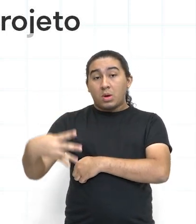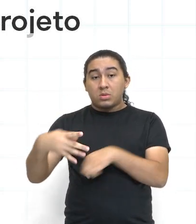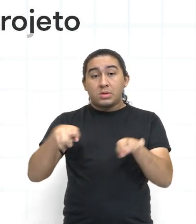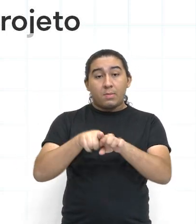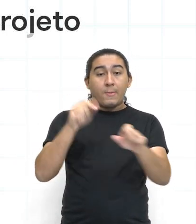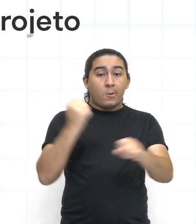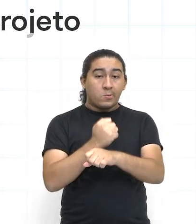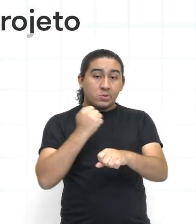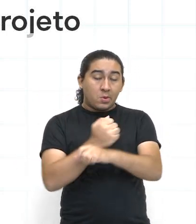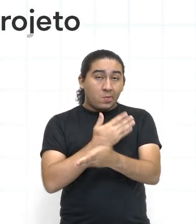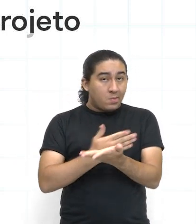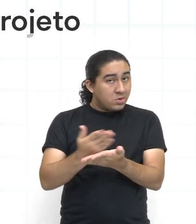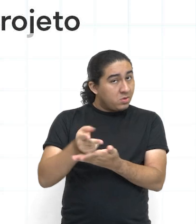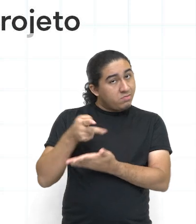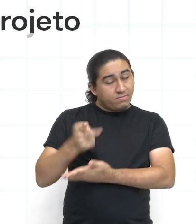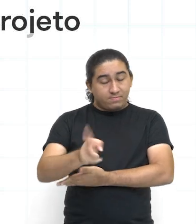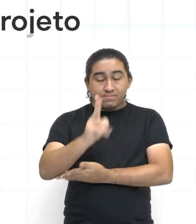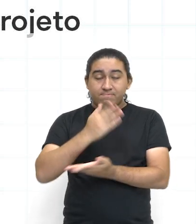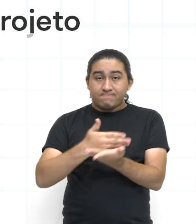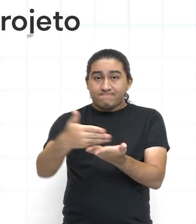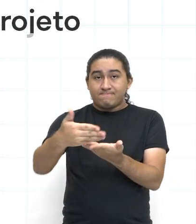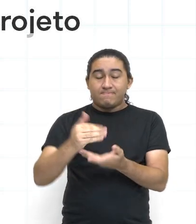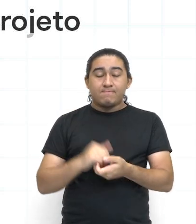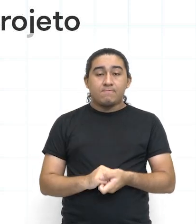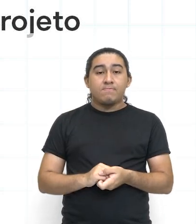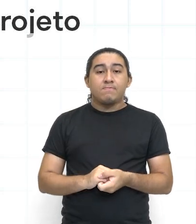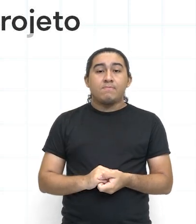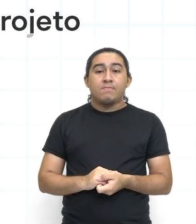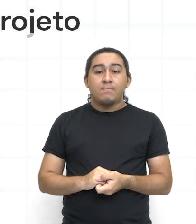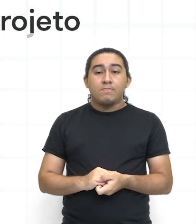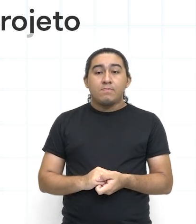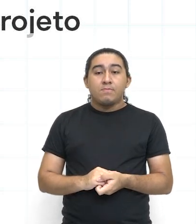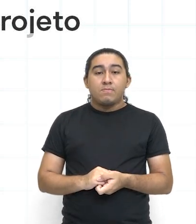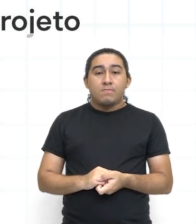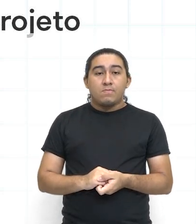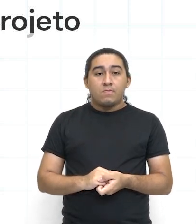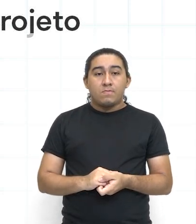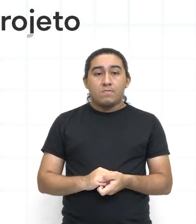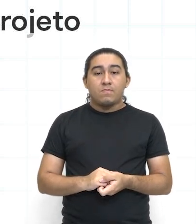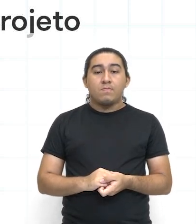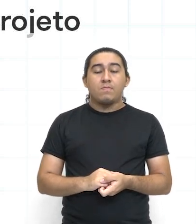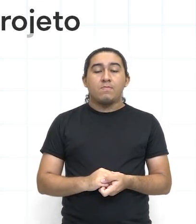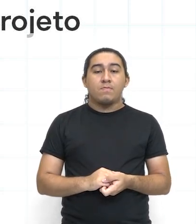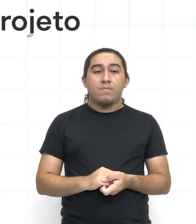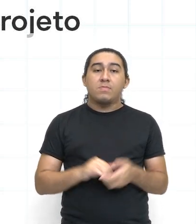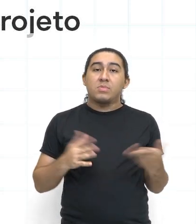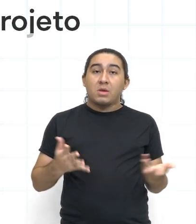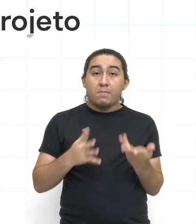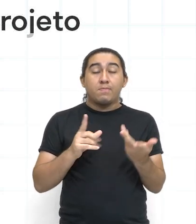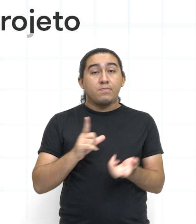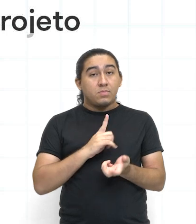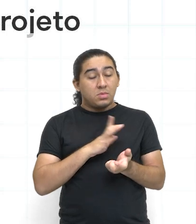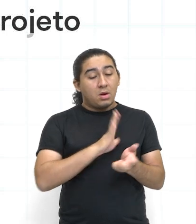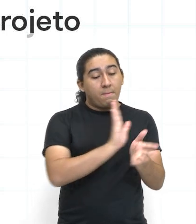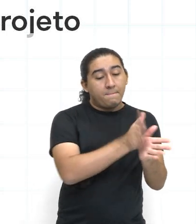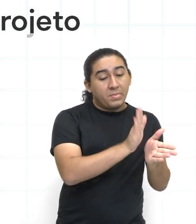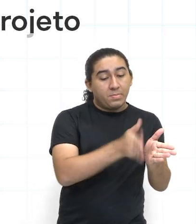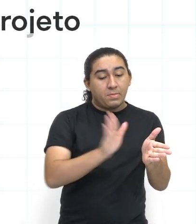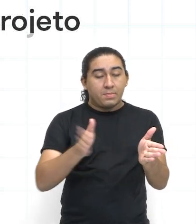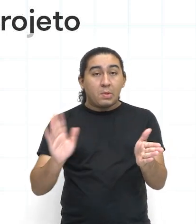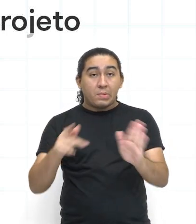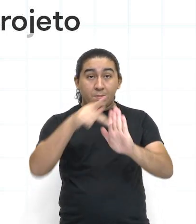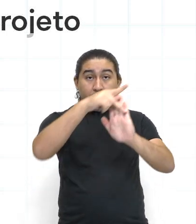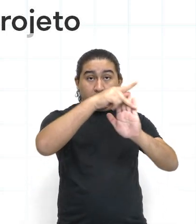1884 e sua construção começou no mesmo ano. Então, ele demorou, né? Houve todo